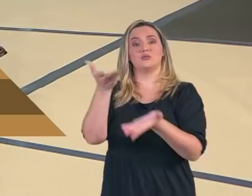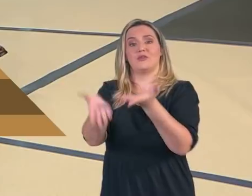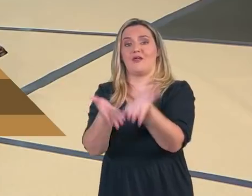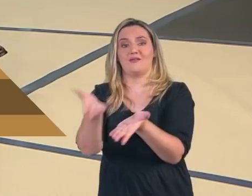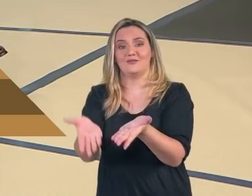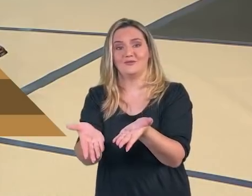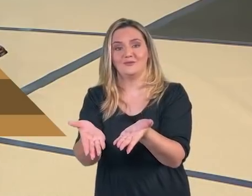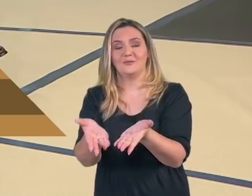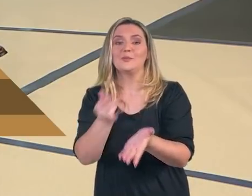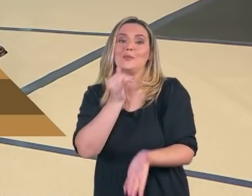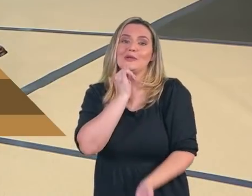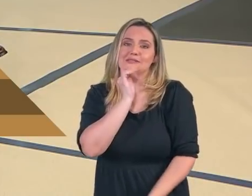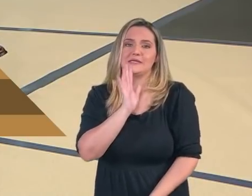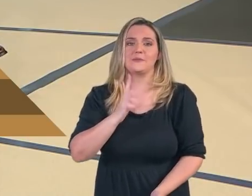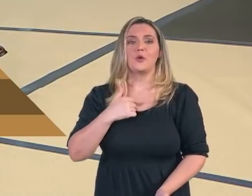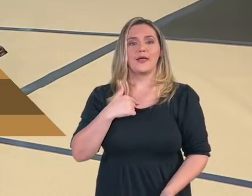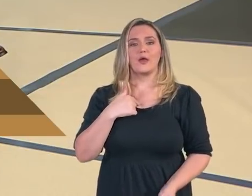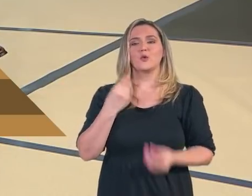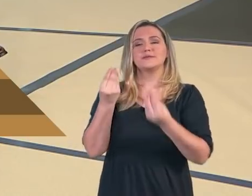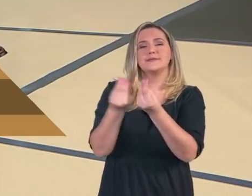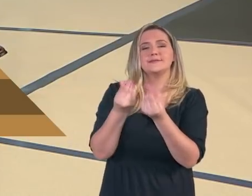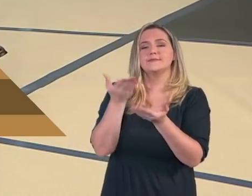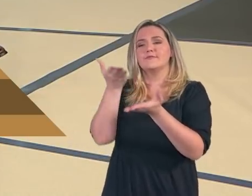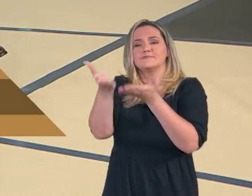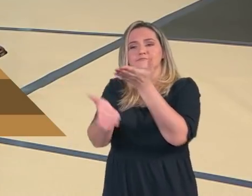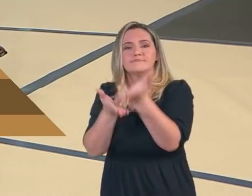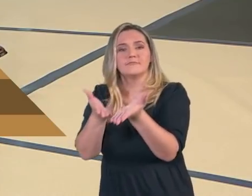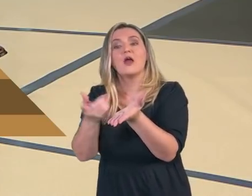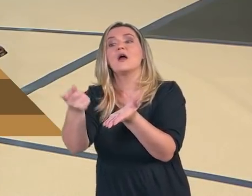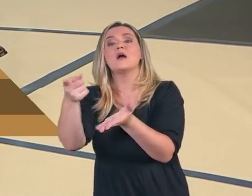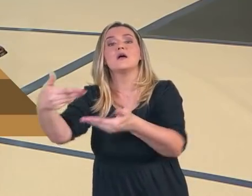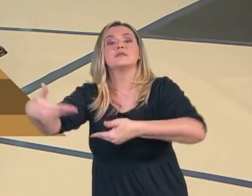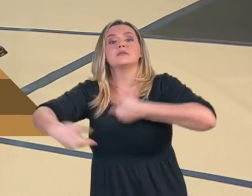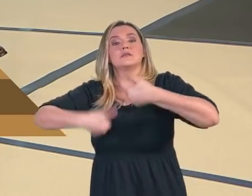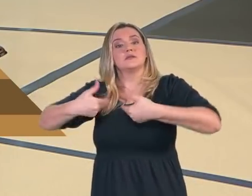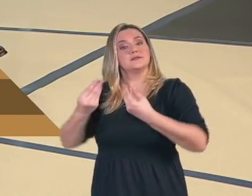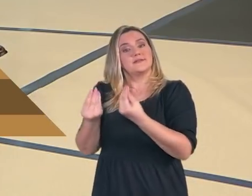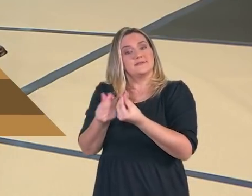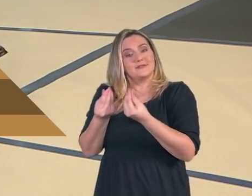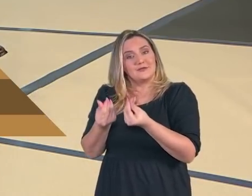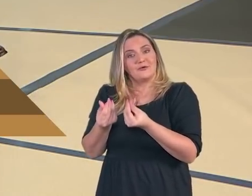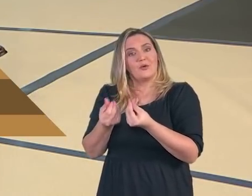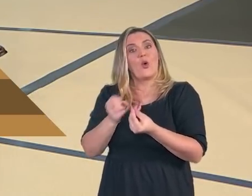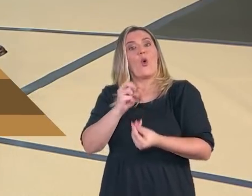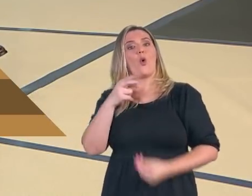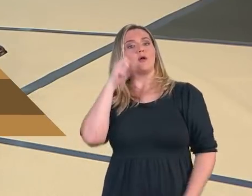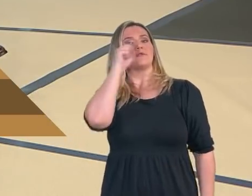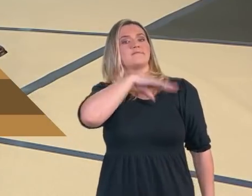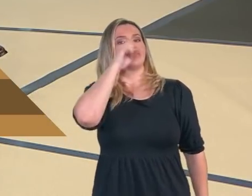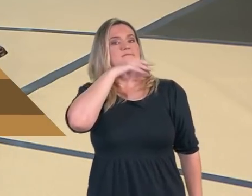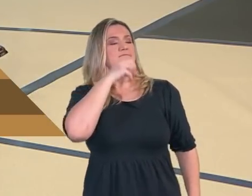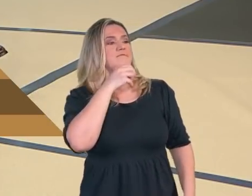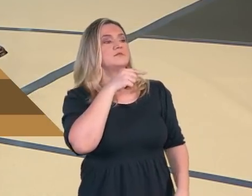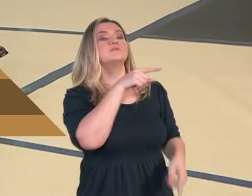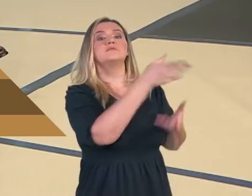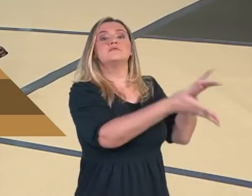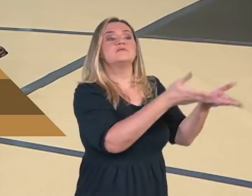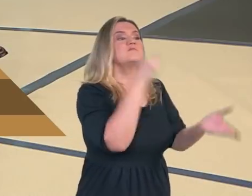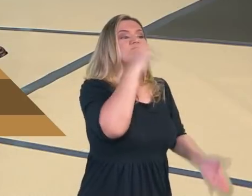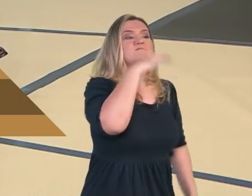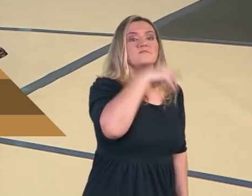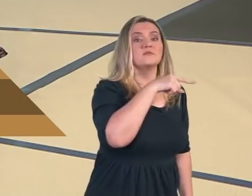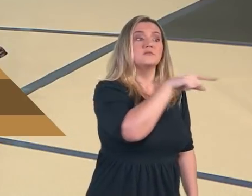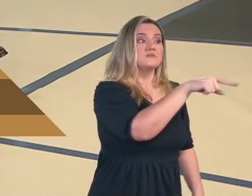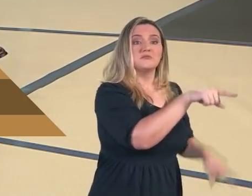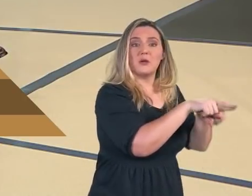Ou seja, a nossa sensibilidade vai trazer também a sensibilidade do outro, e o nosso azedume, às vezes